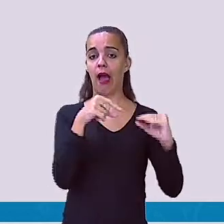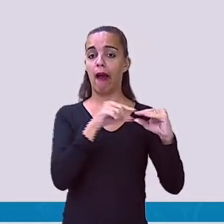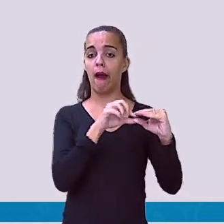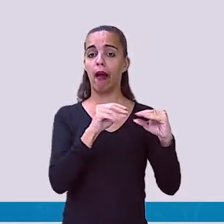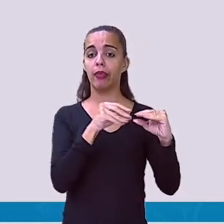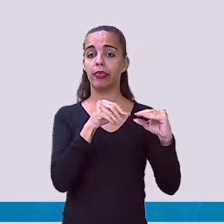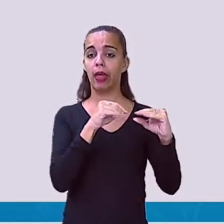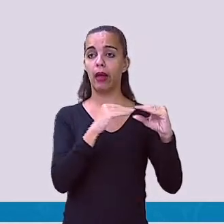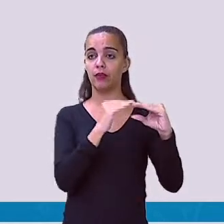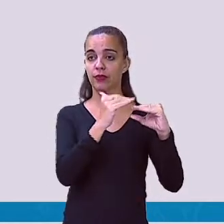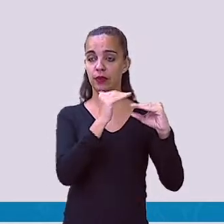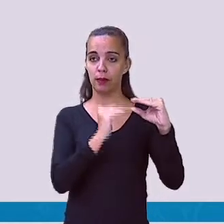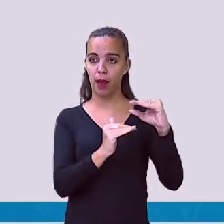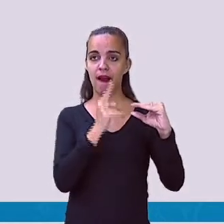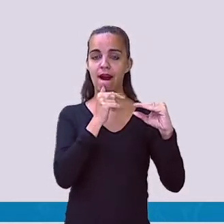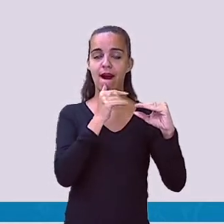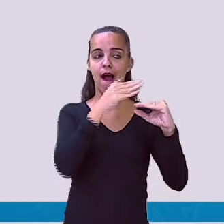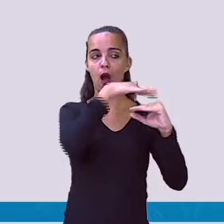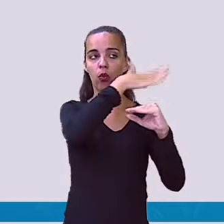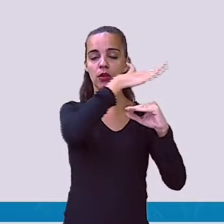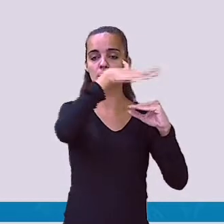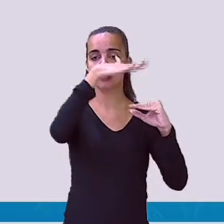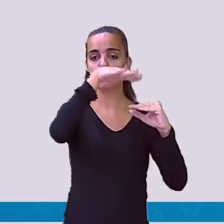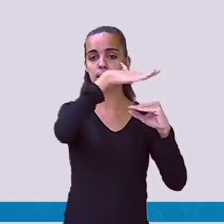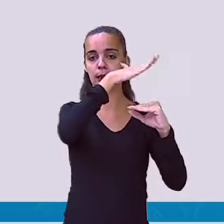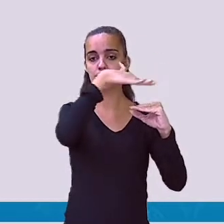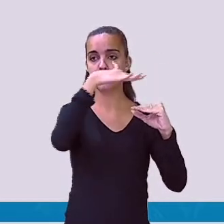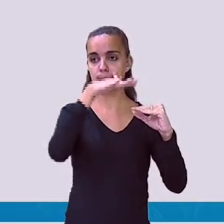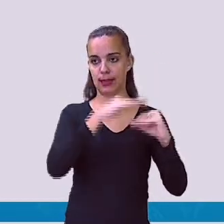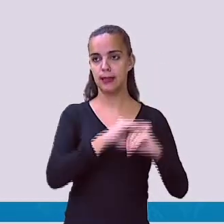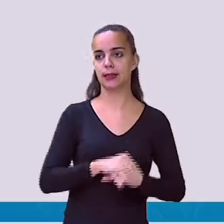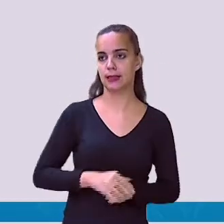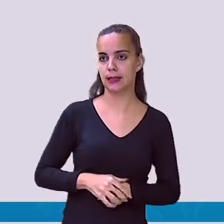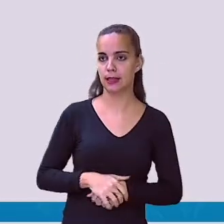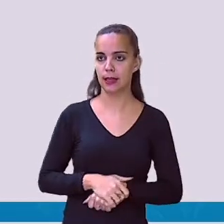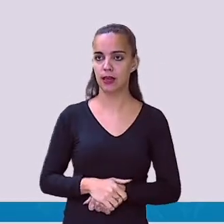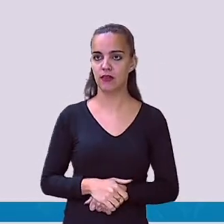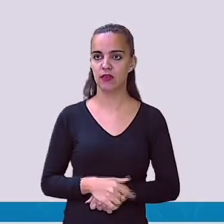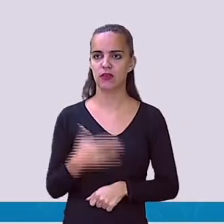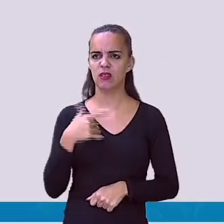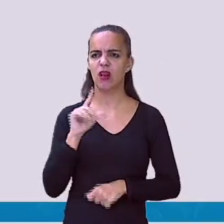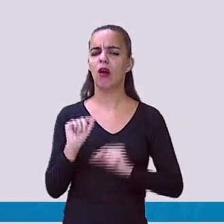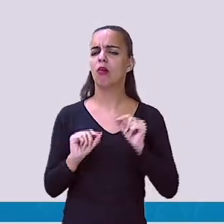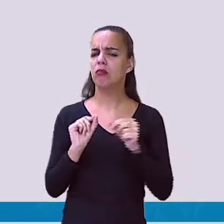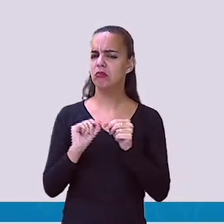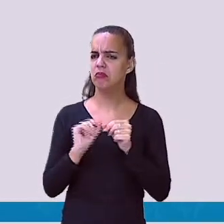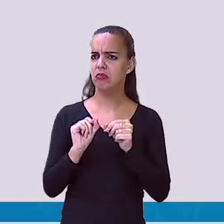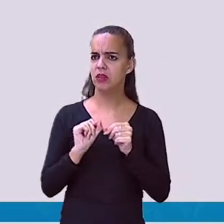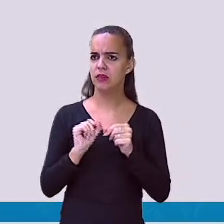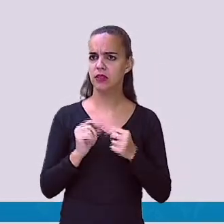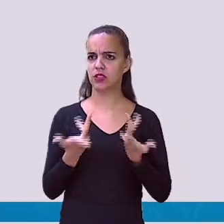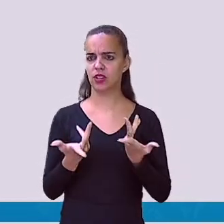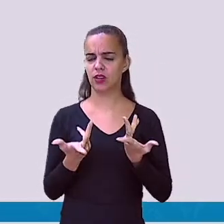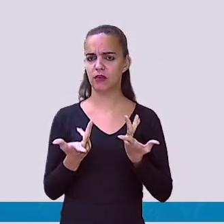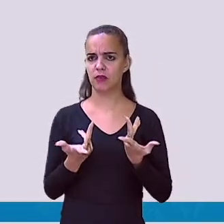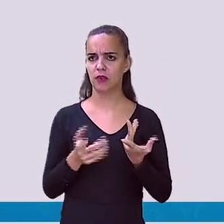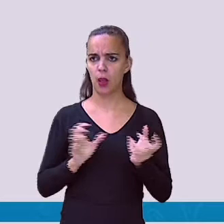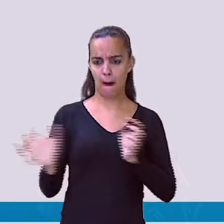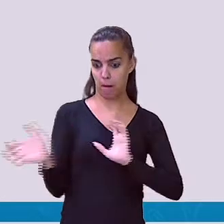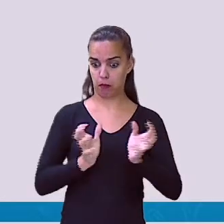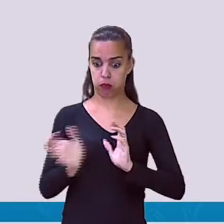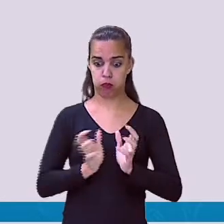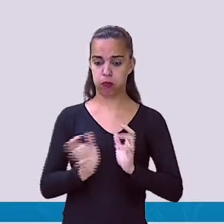depositada no fundo do recipiente e a água na parte superior. o que fazer? Sem remexer